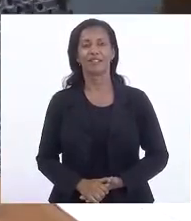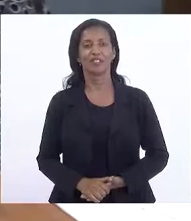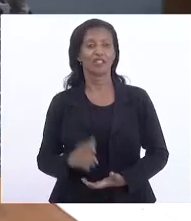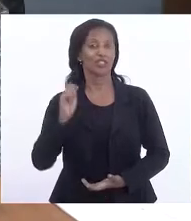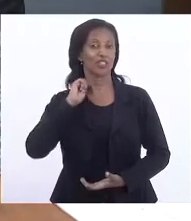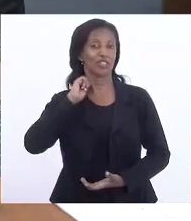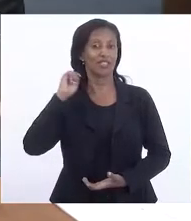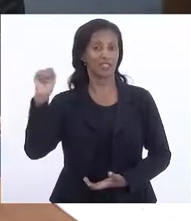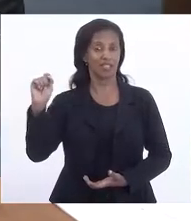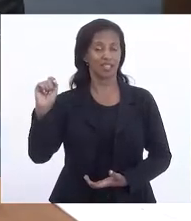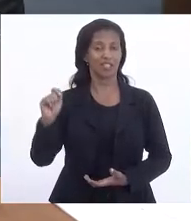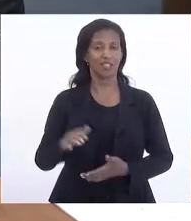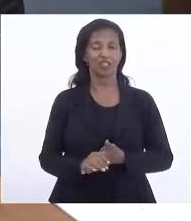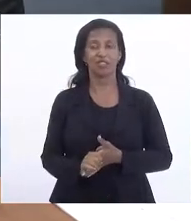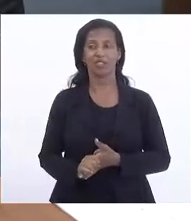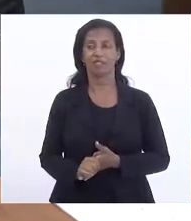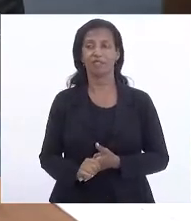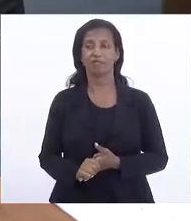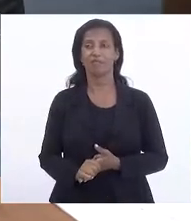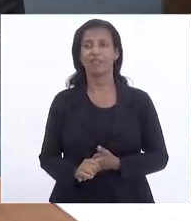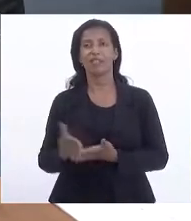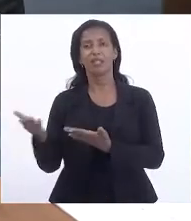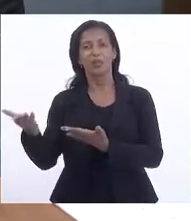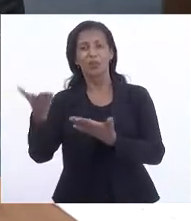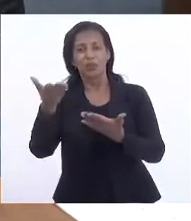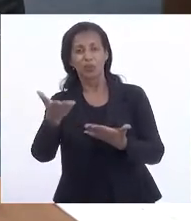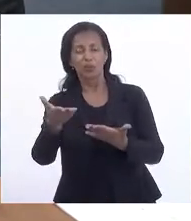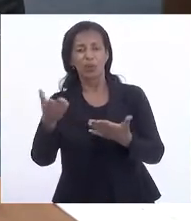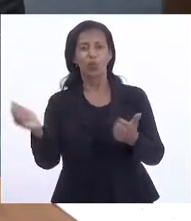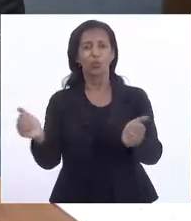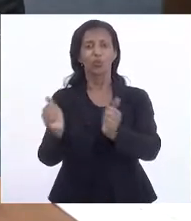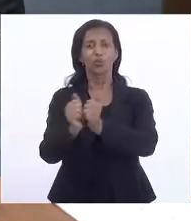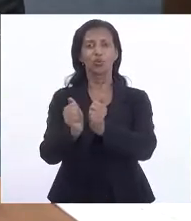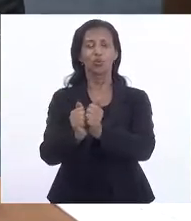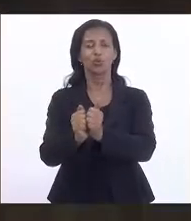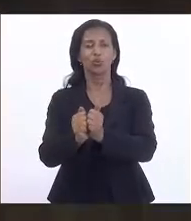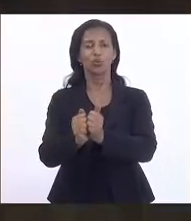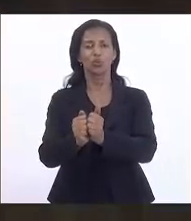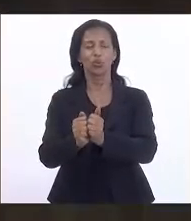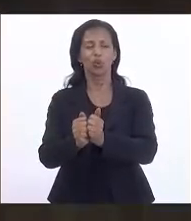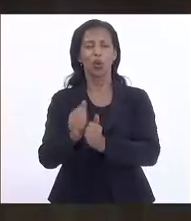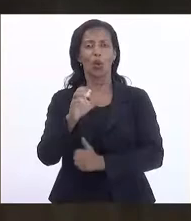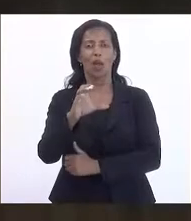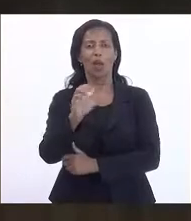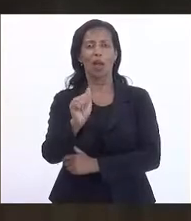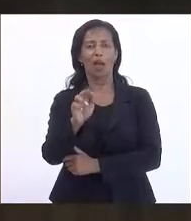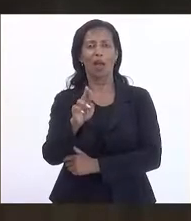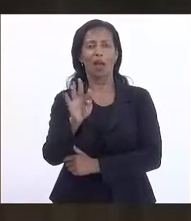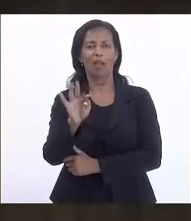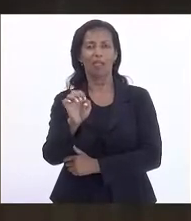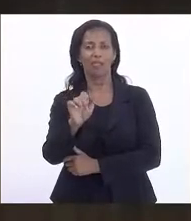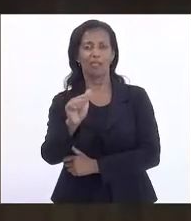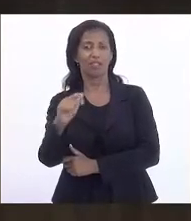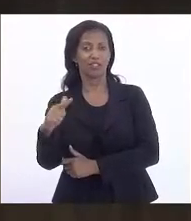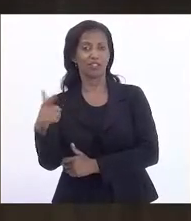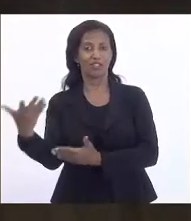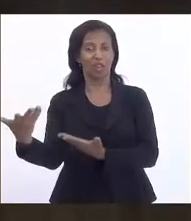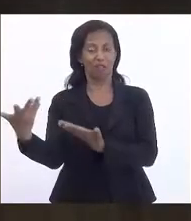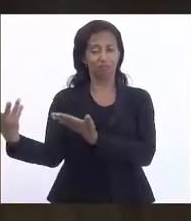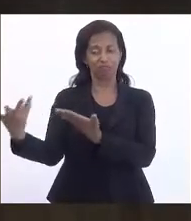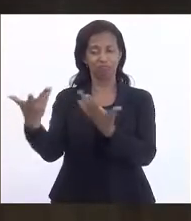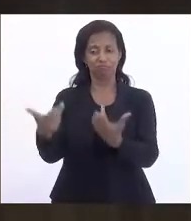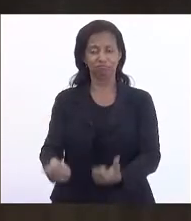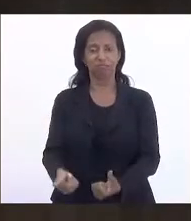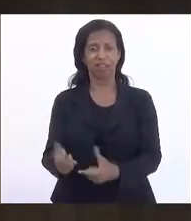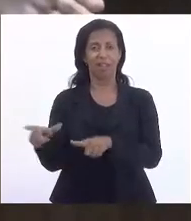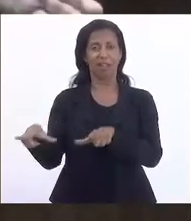Tiradentes e, na ocasião, sua eminência, o cardeal Dom Orani João Tempesta recebeu o